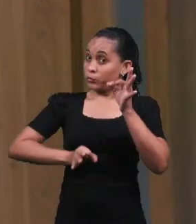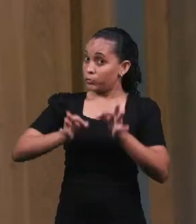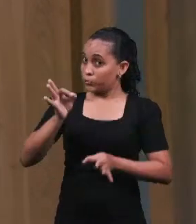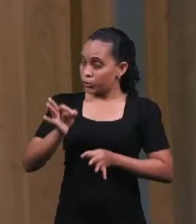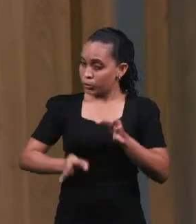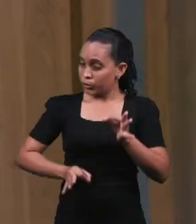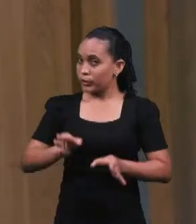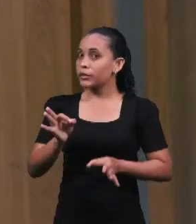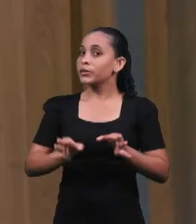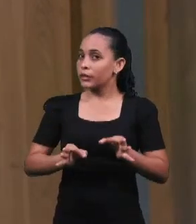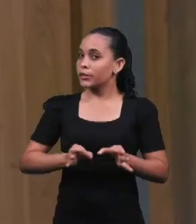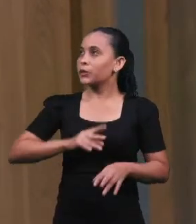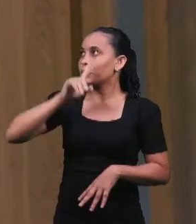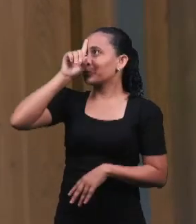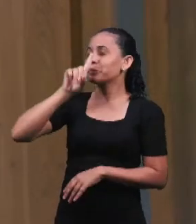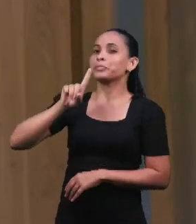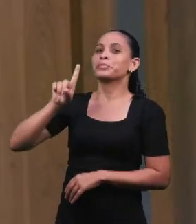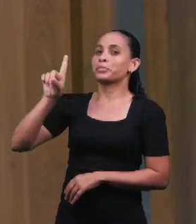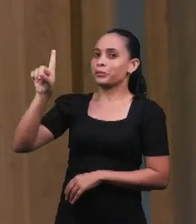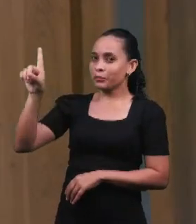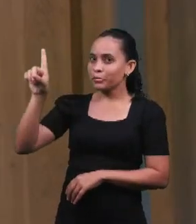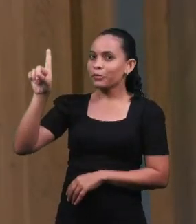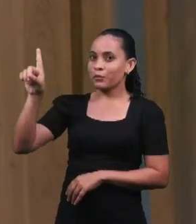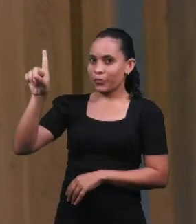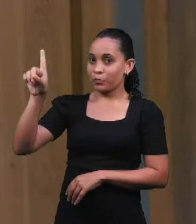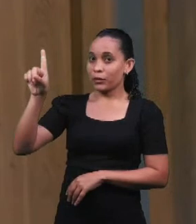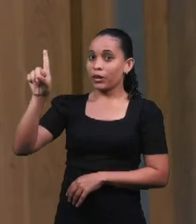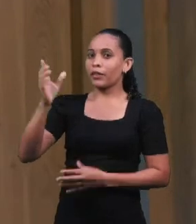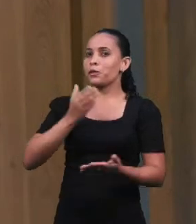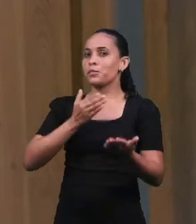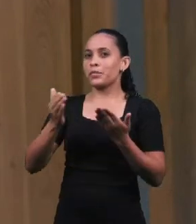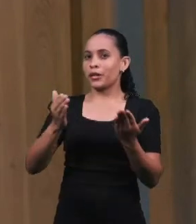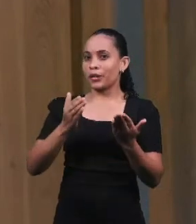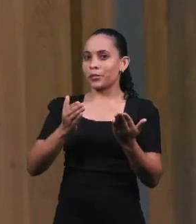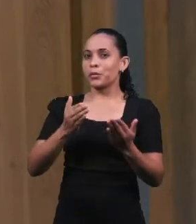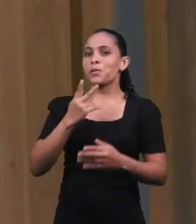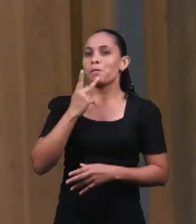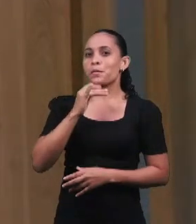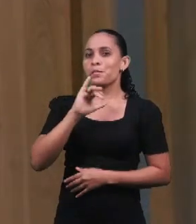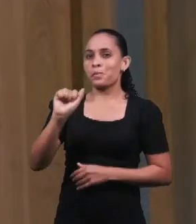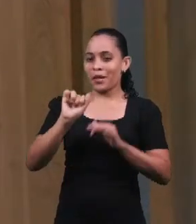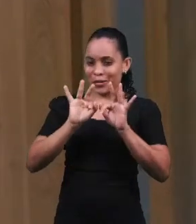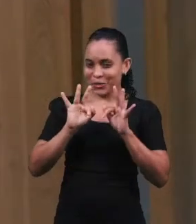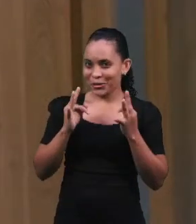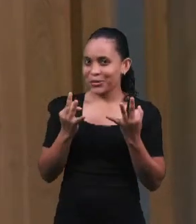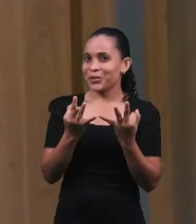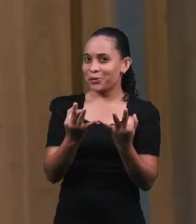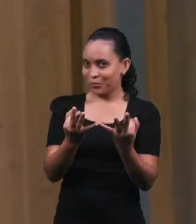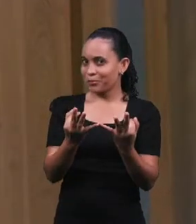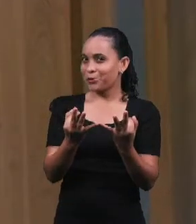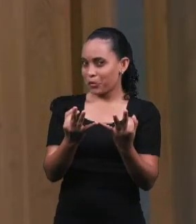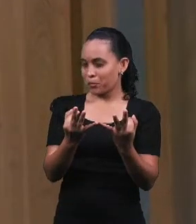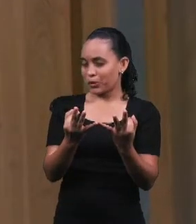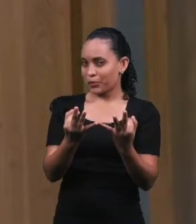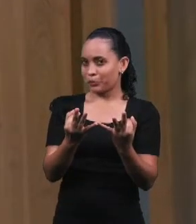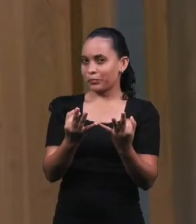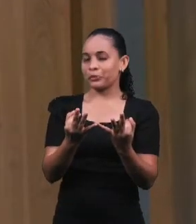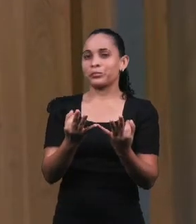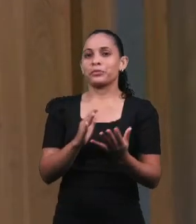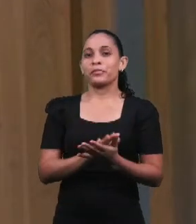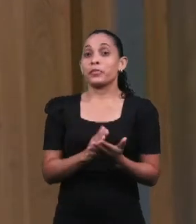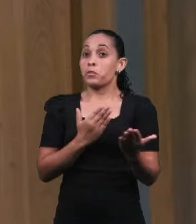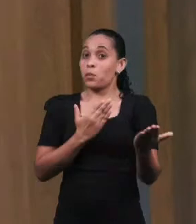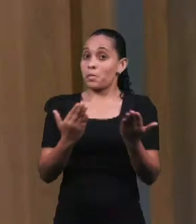enviado pelo pai de família para poder fazer o convite. Muito bem colocado aqui nessa nossa